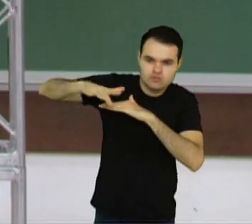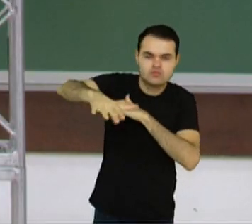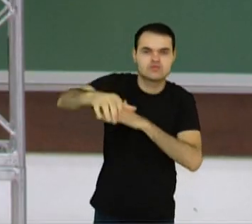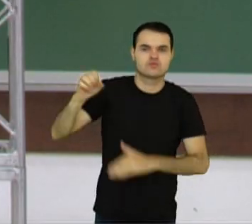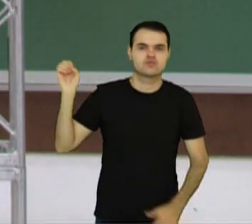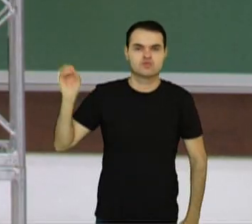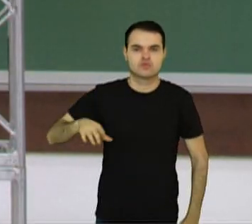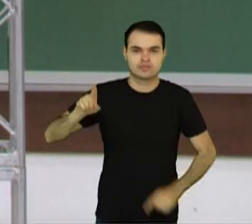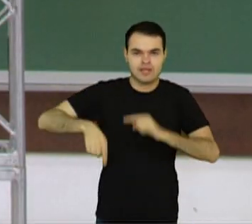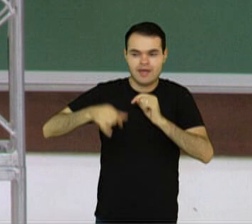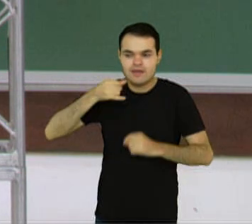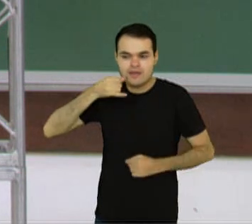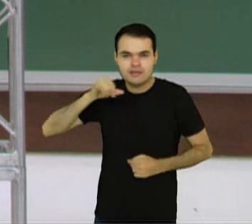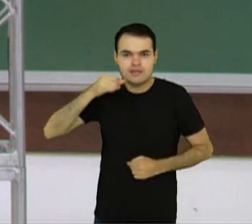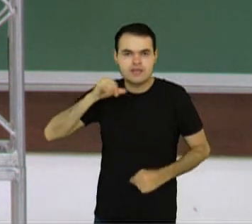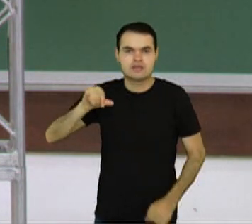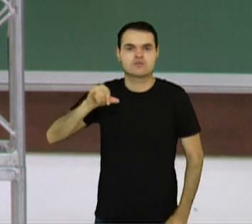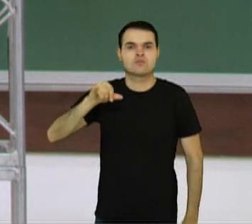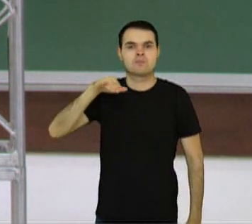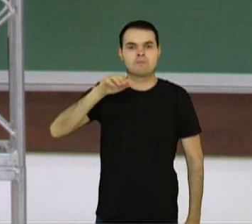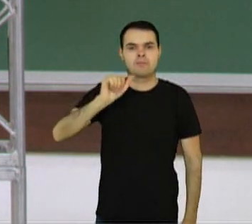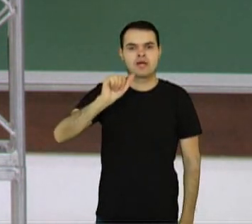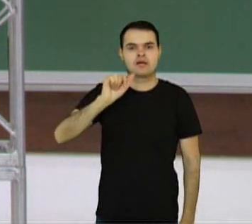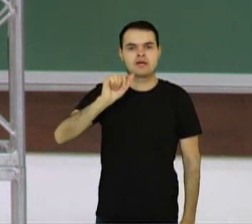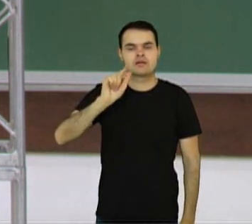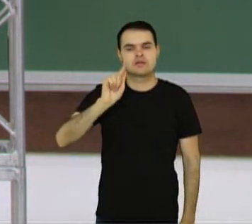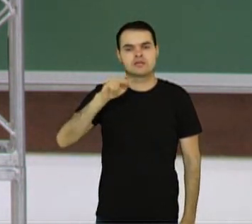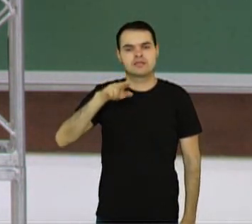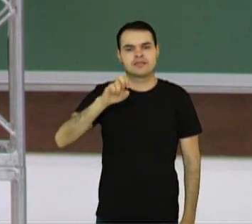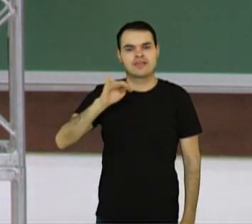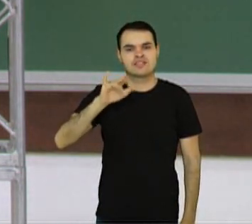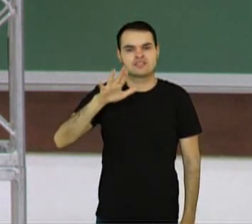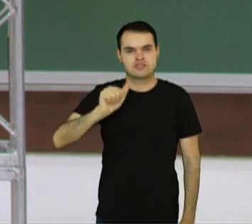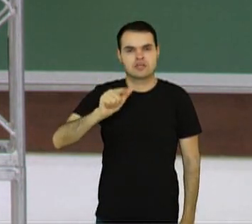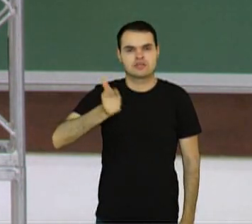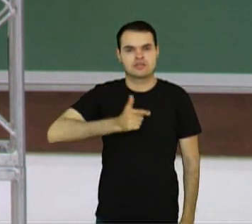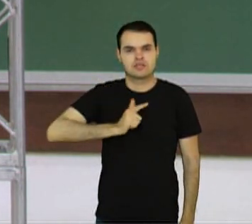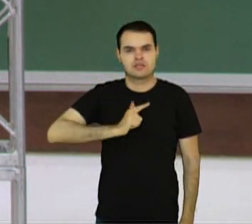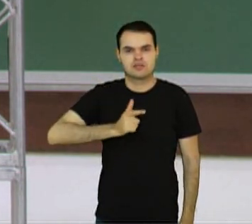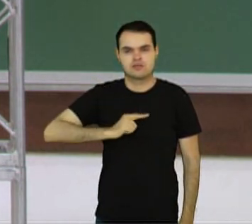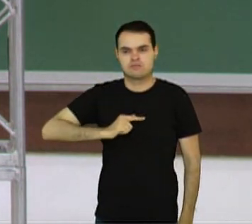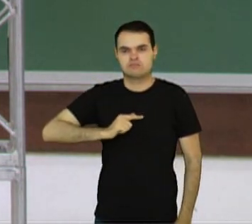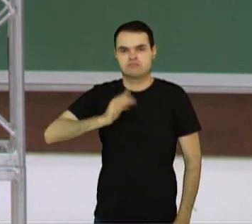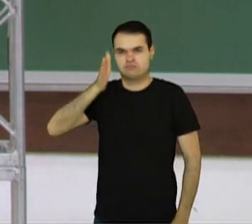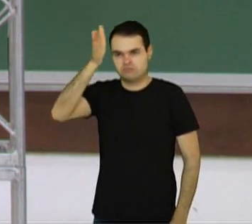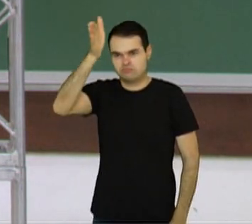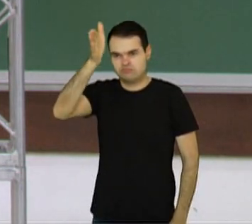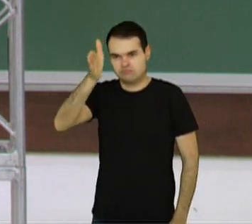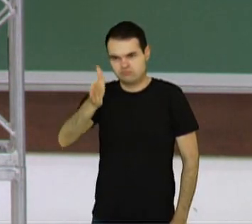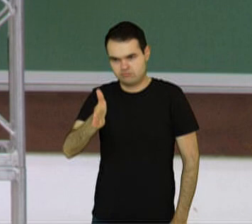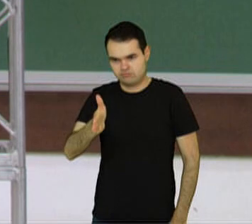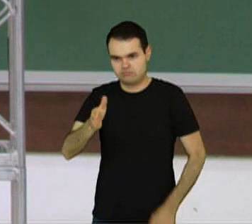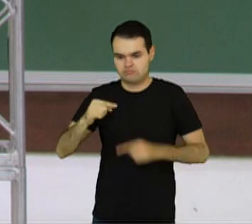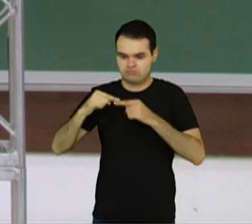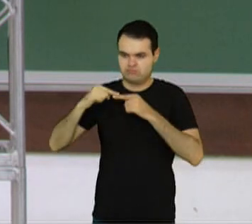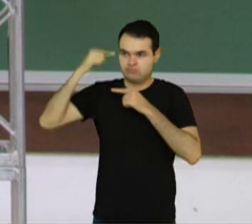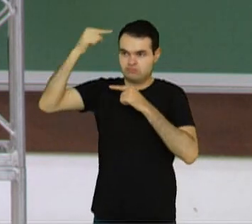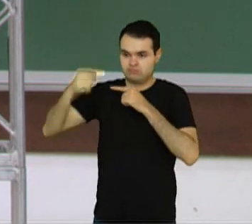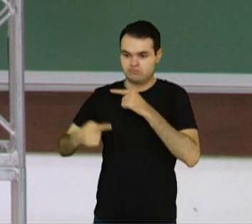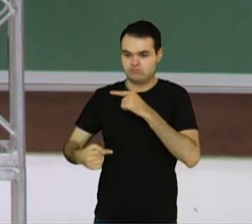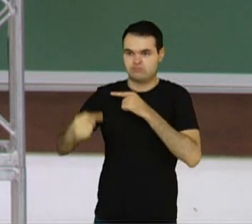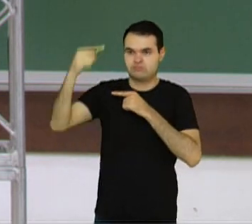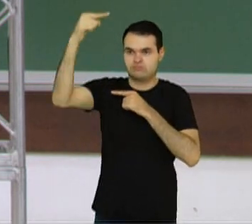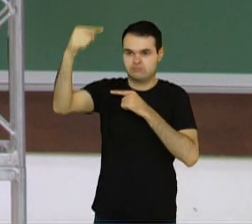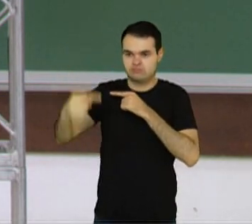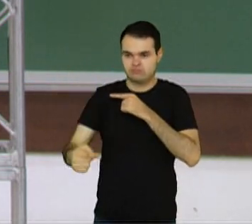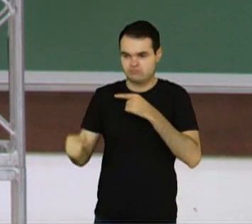onda eletromagnética. Ela vai ter o posicionamento onde a oscilação ocorre na vertical e também ela ocorre